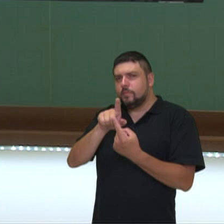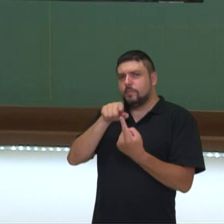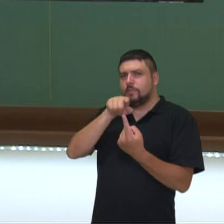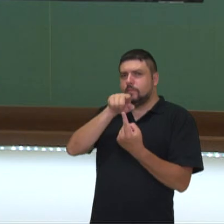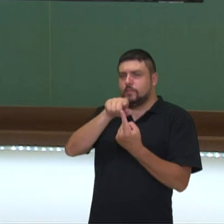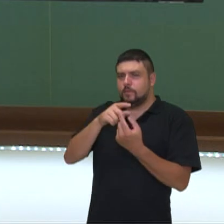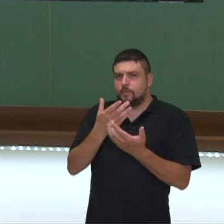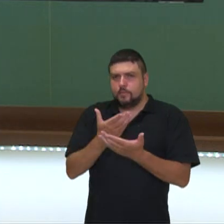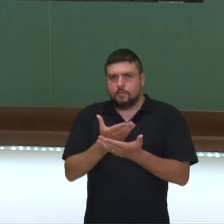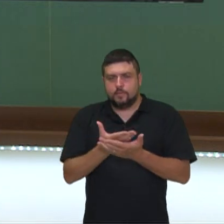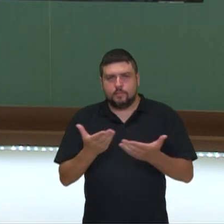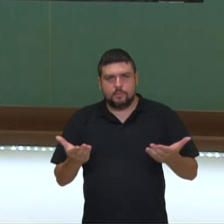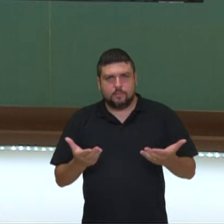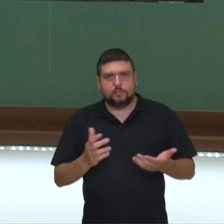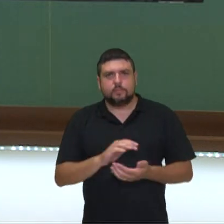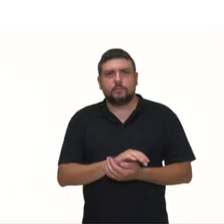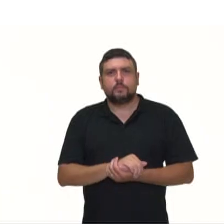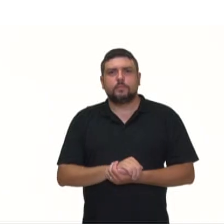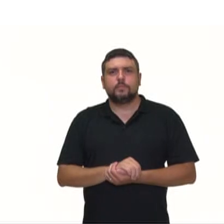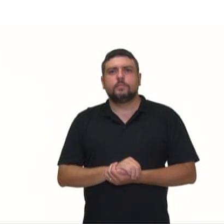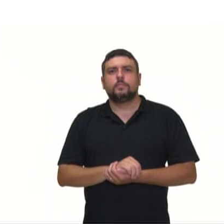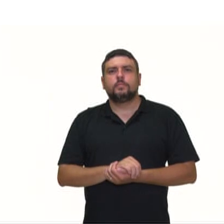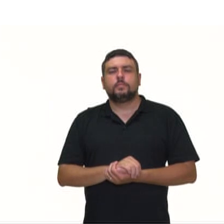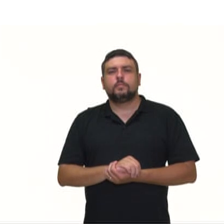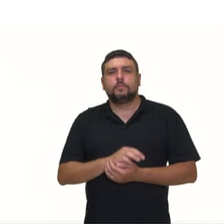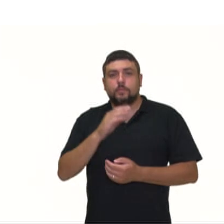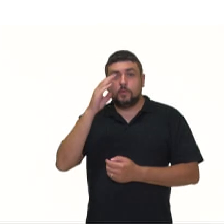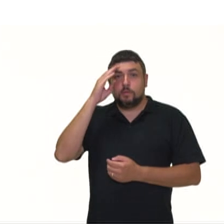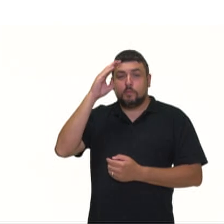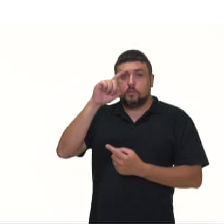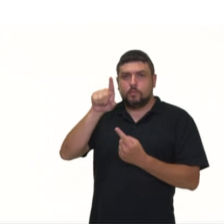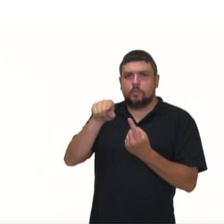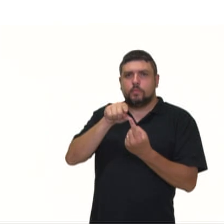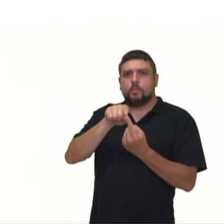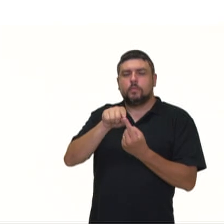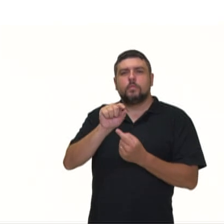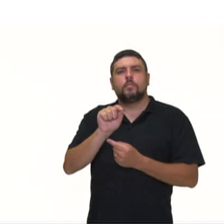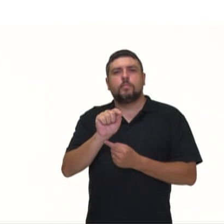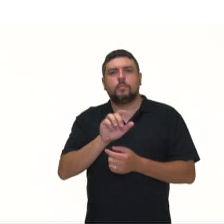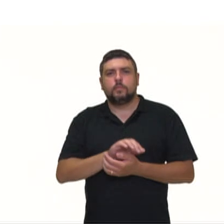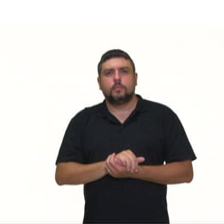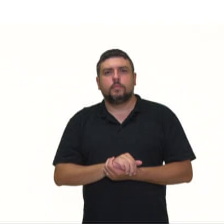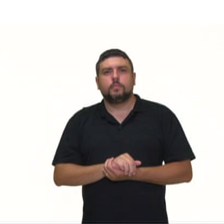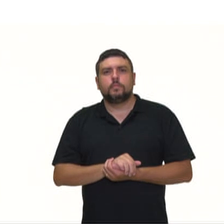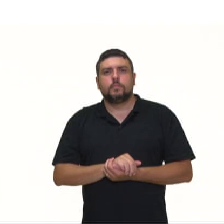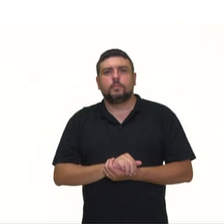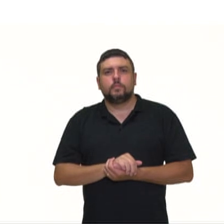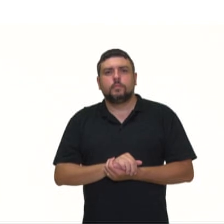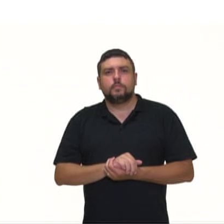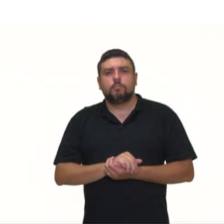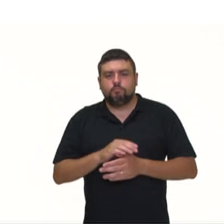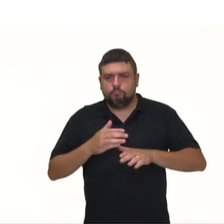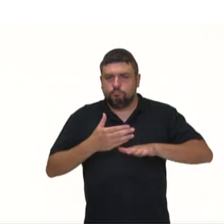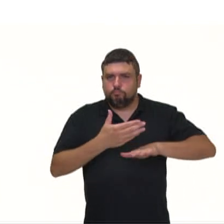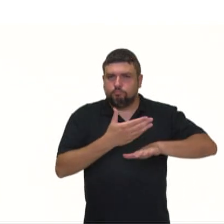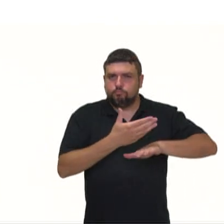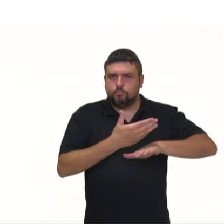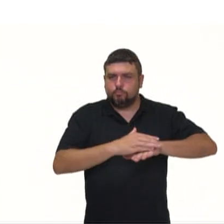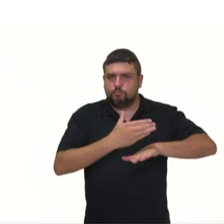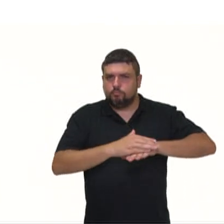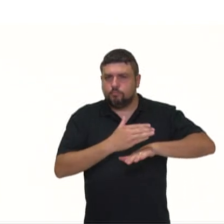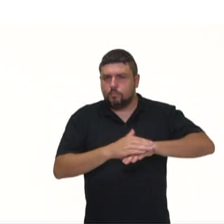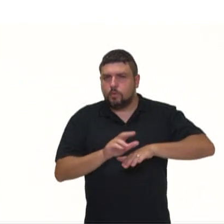objetivos da nossa aula de hoje. O principal objetivo é esse daqui, olha só. Aperfeiçoar o uso do presente